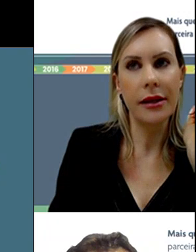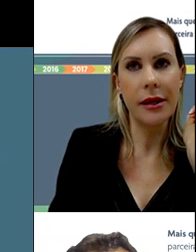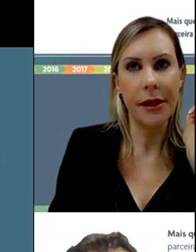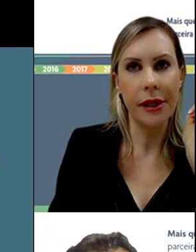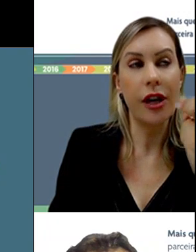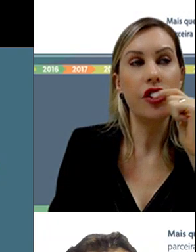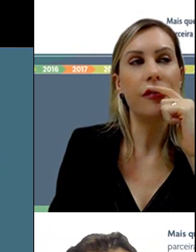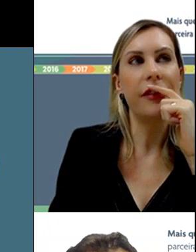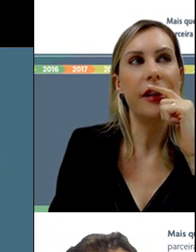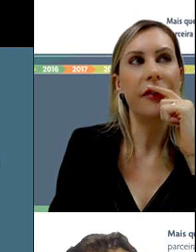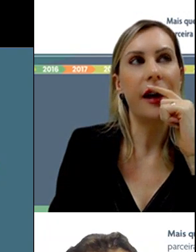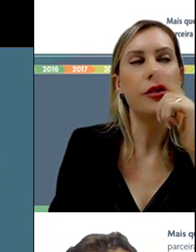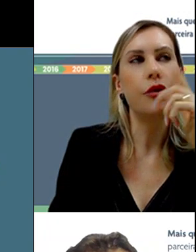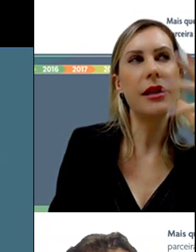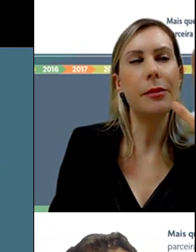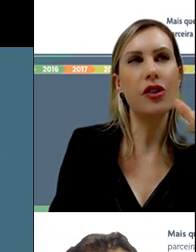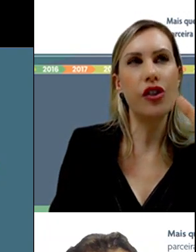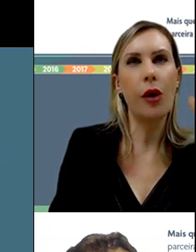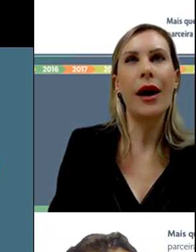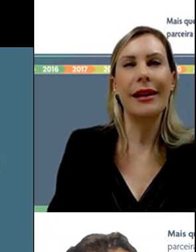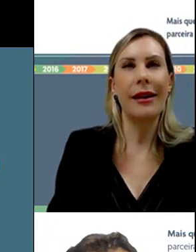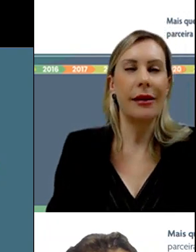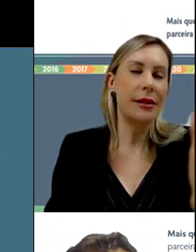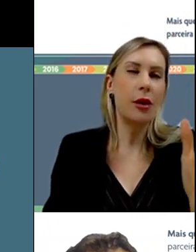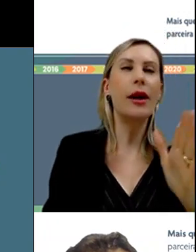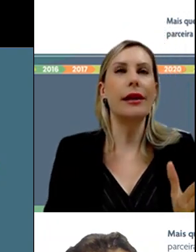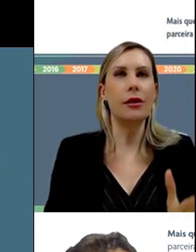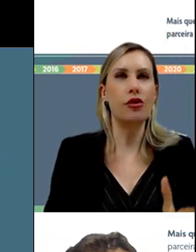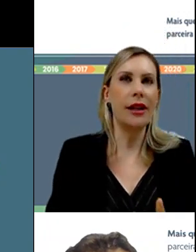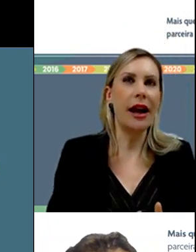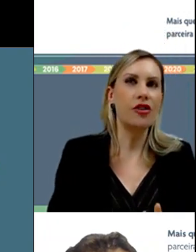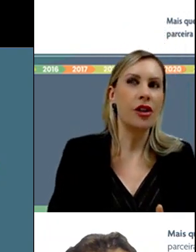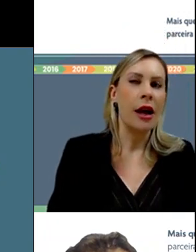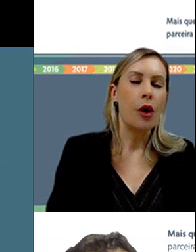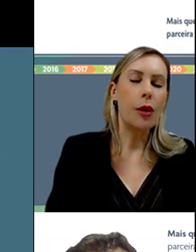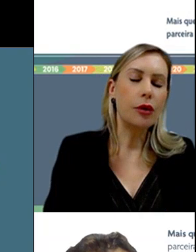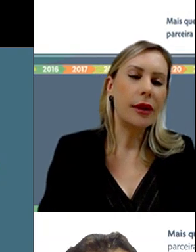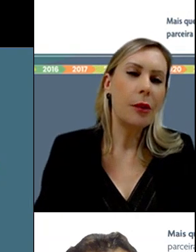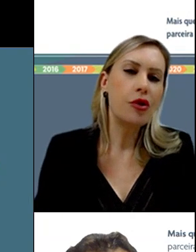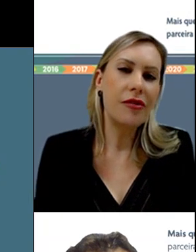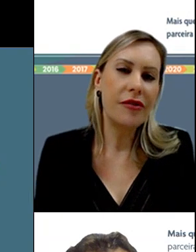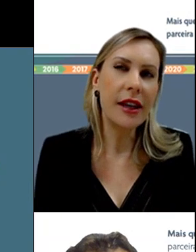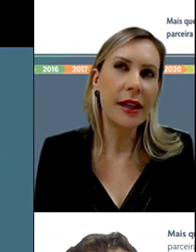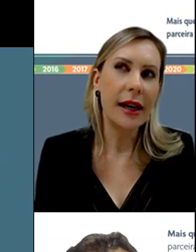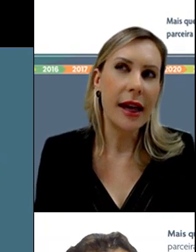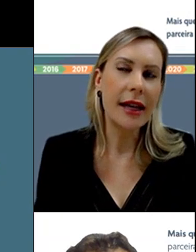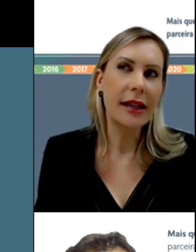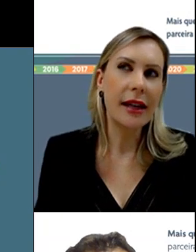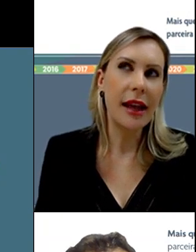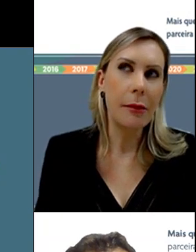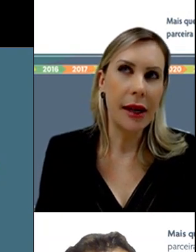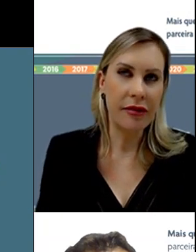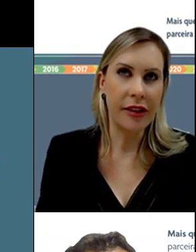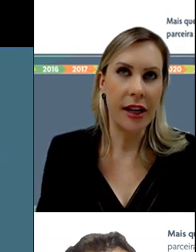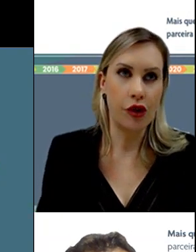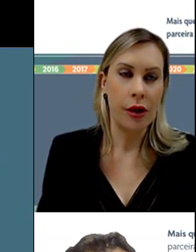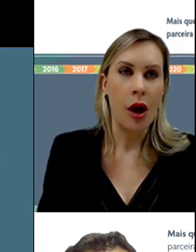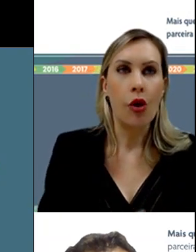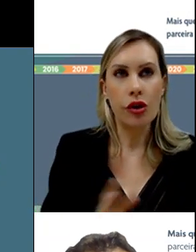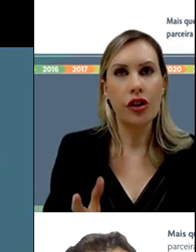para o participante. E a gente vai verificar, se o participante tem 50 anos de idade, quanto tempo de vida ele ainda tem